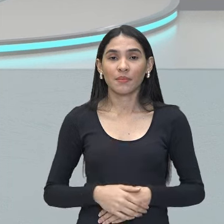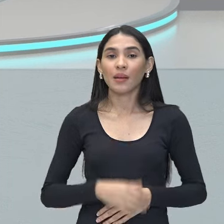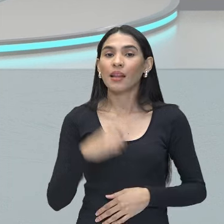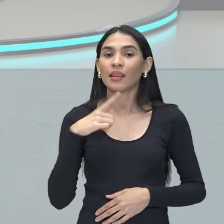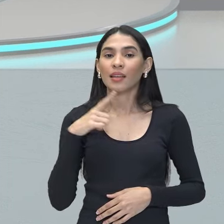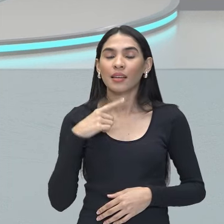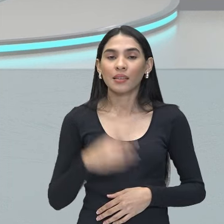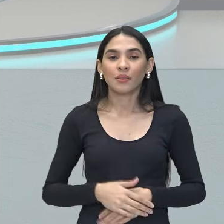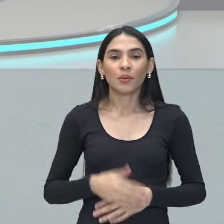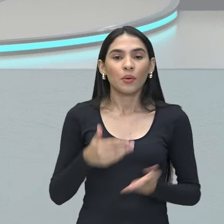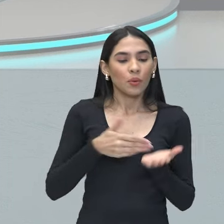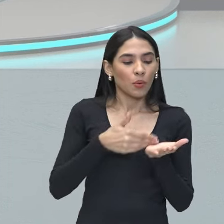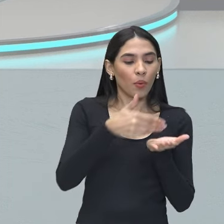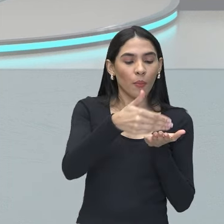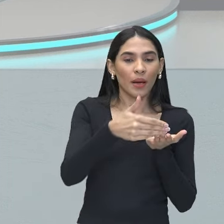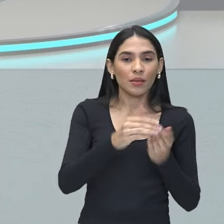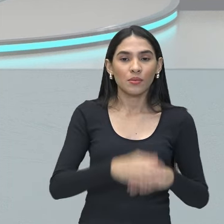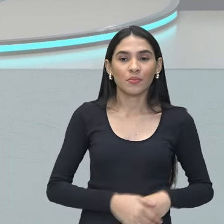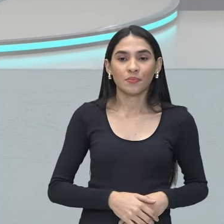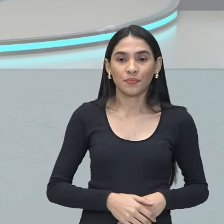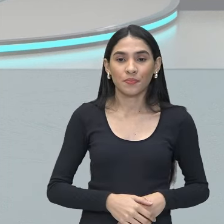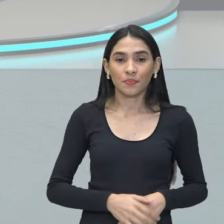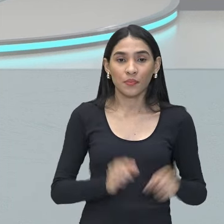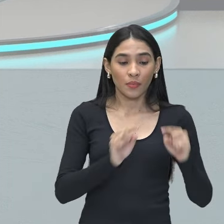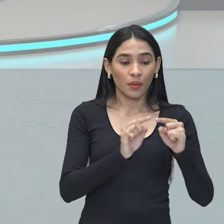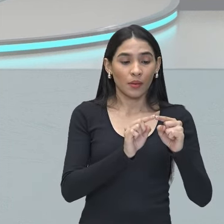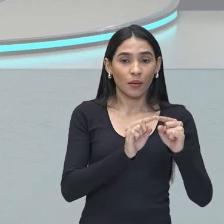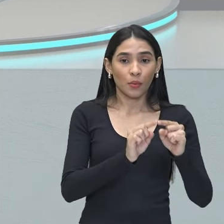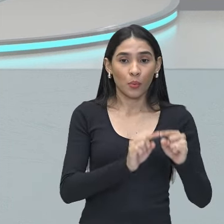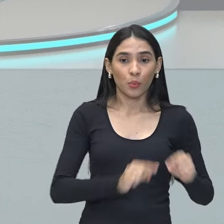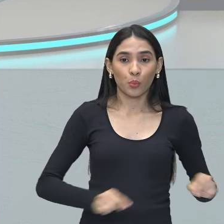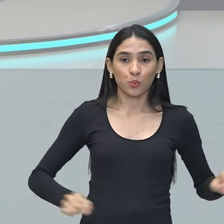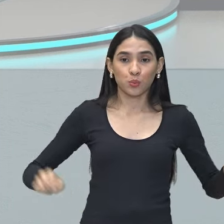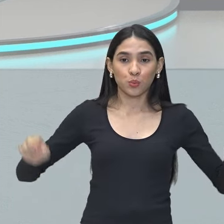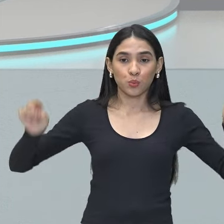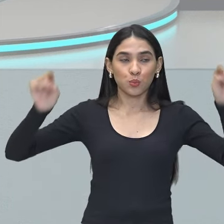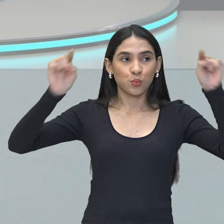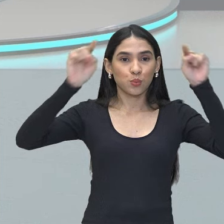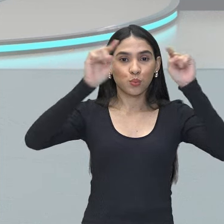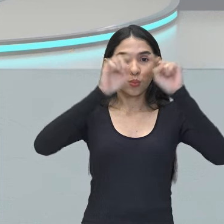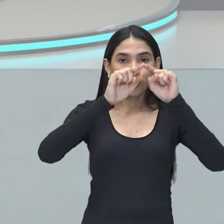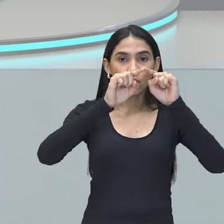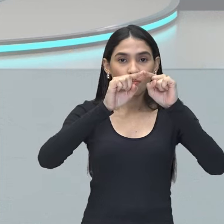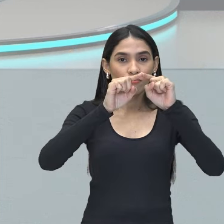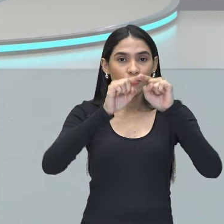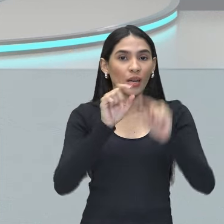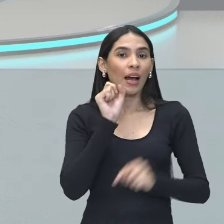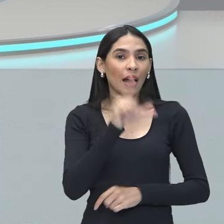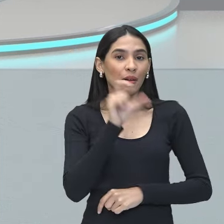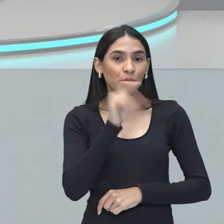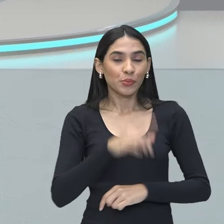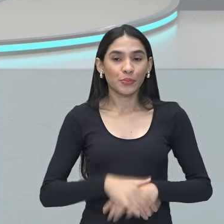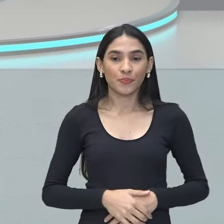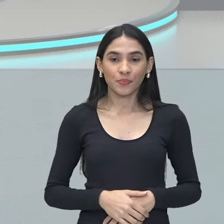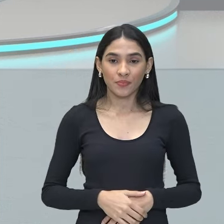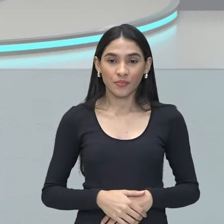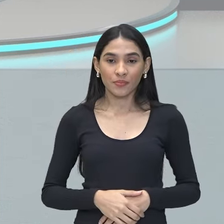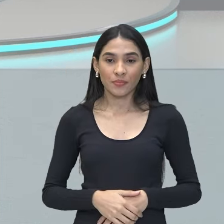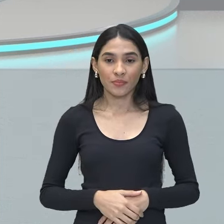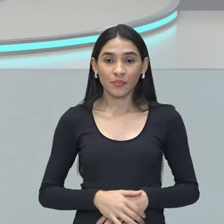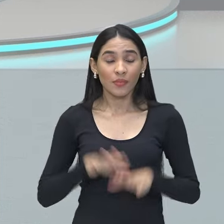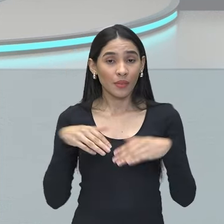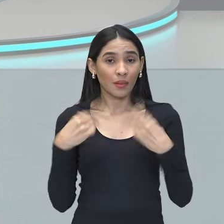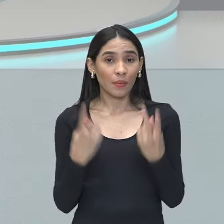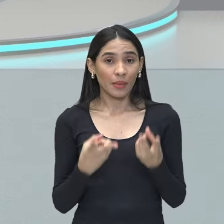temos, inicialmente aqui ao meu lado, um grande círculo azul, correto? E aí,